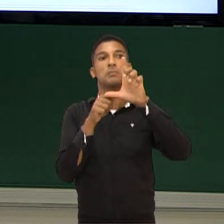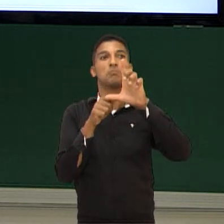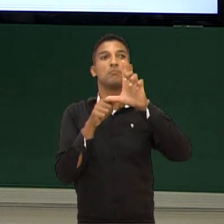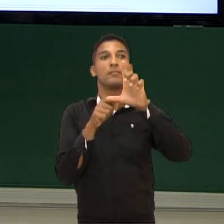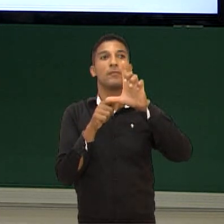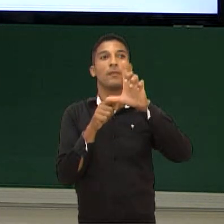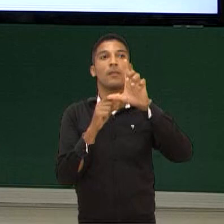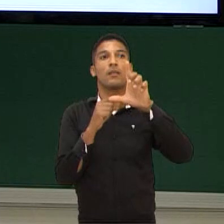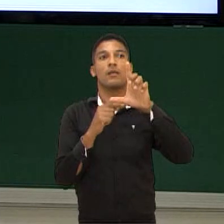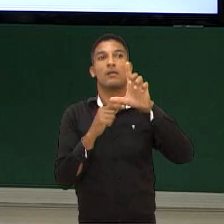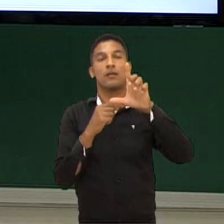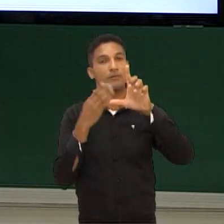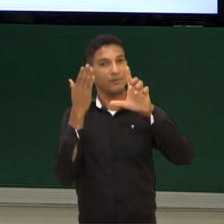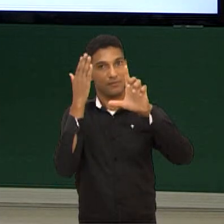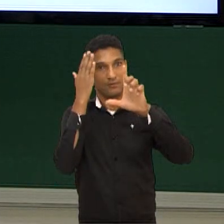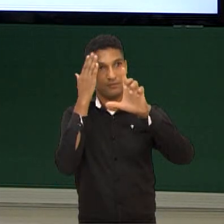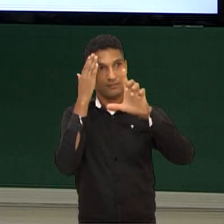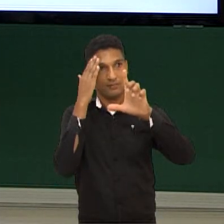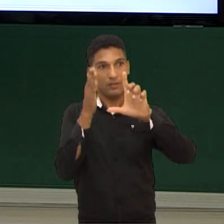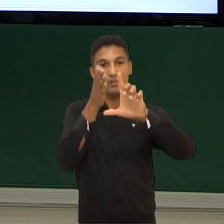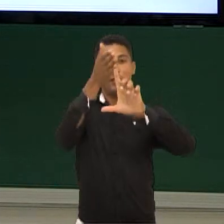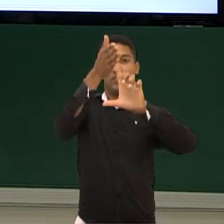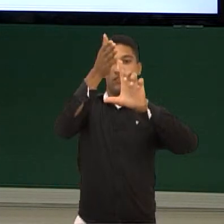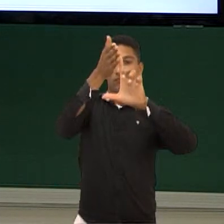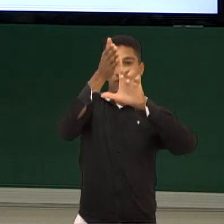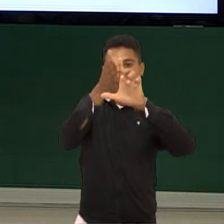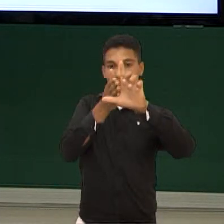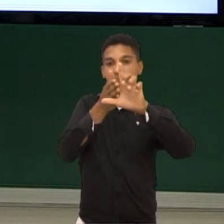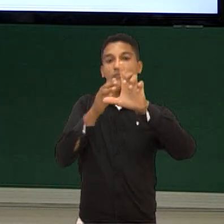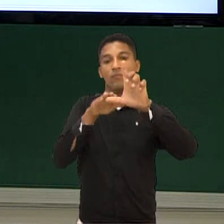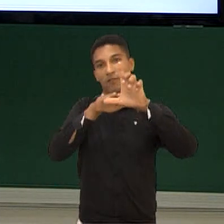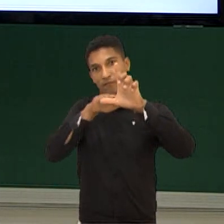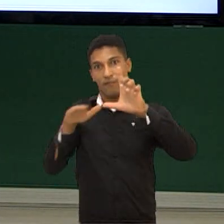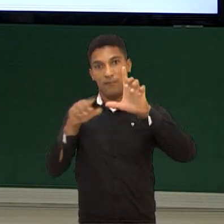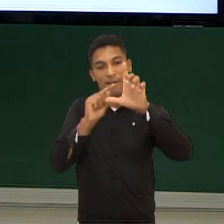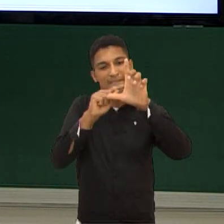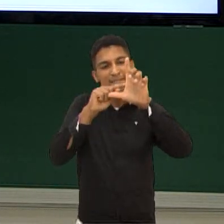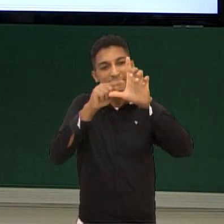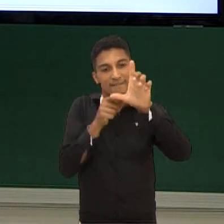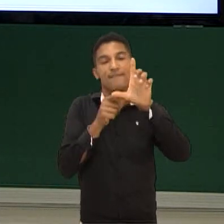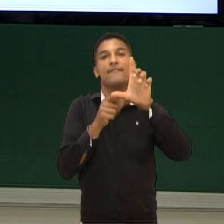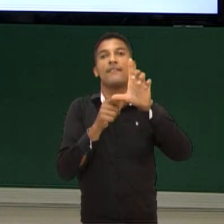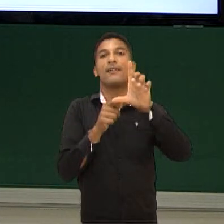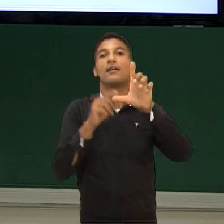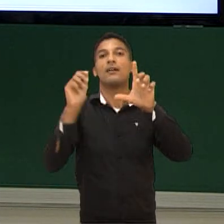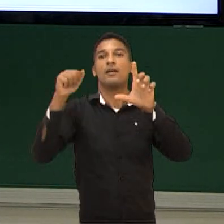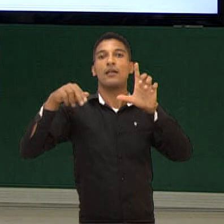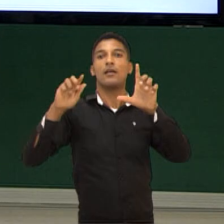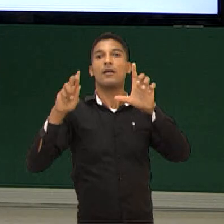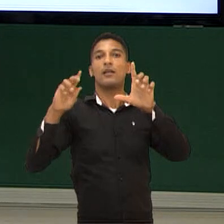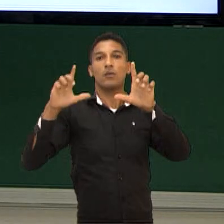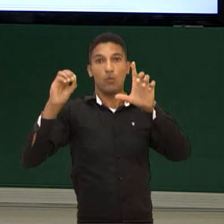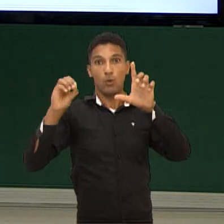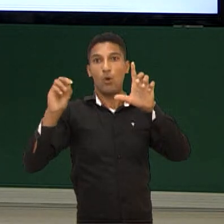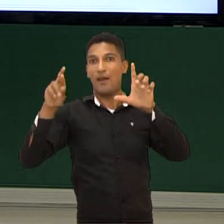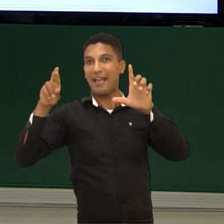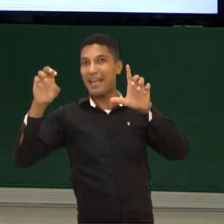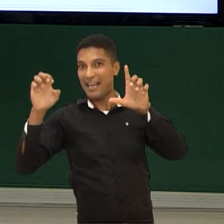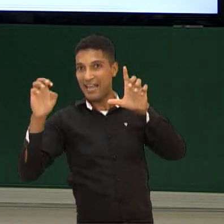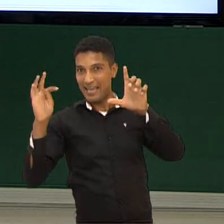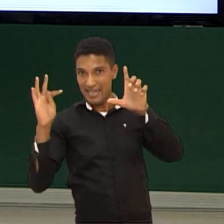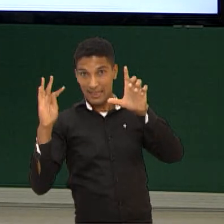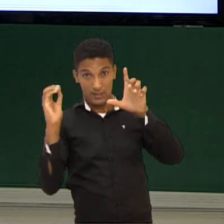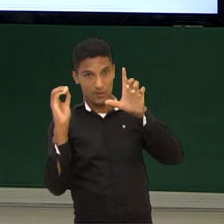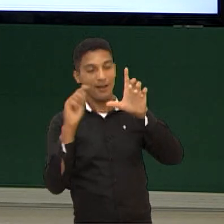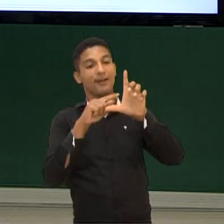quê? Porque nós sabemos que quando nós temos esse sinalzinho, é um ângulo reto que nós estamos se referindo, que é um ângulo